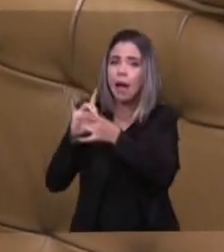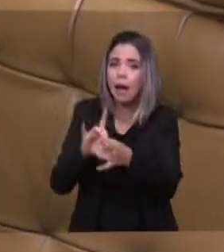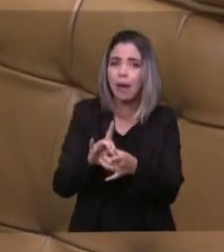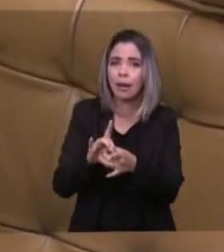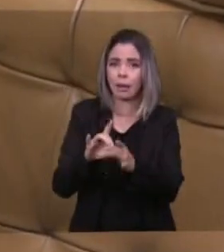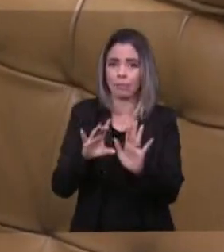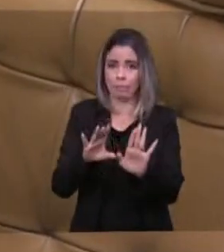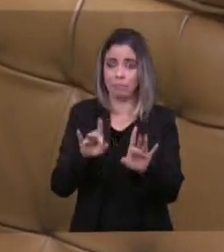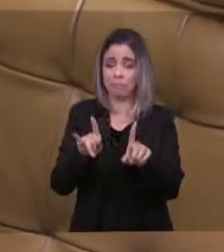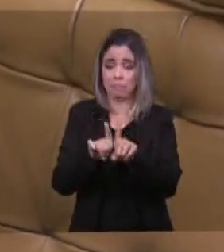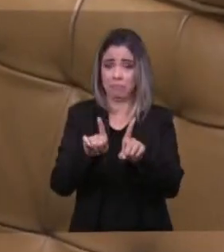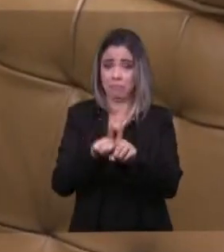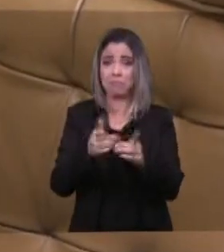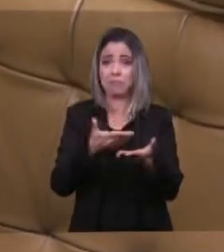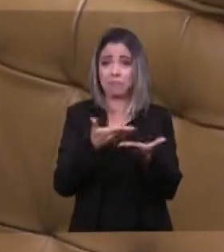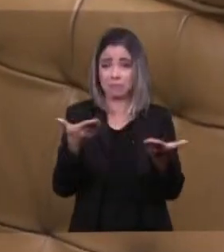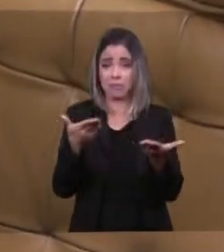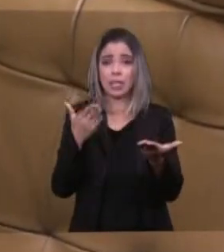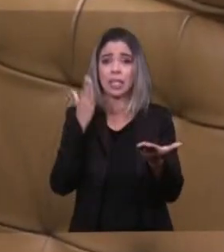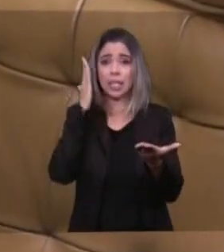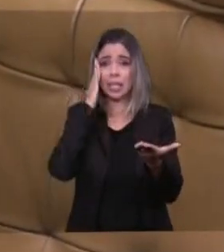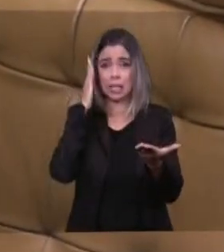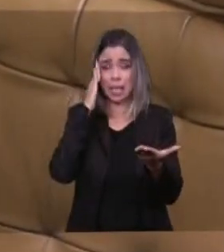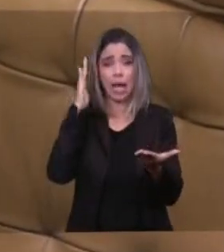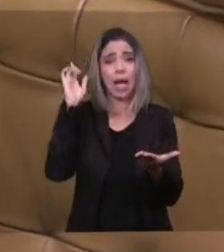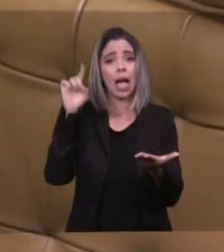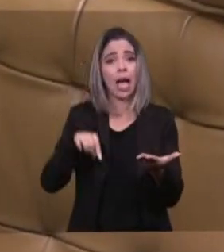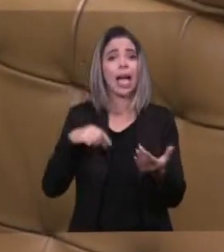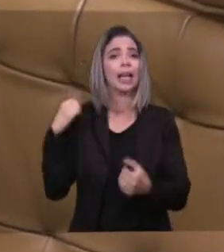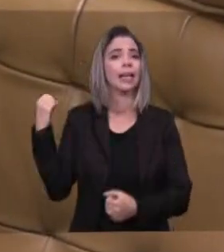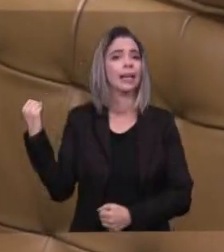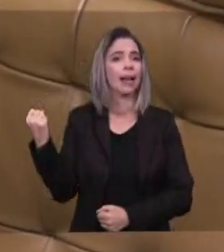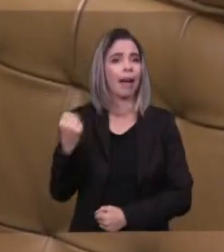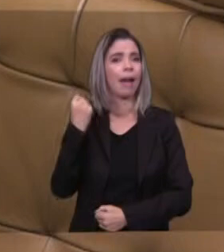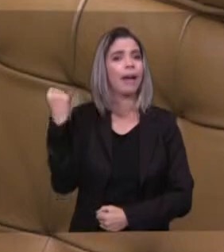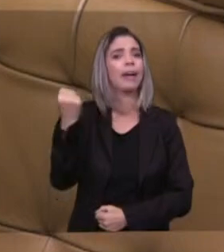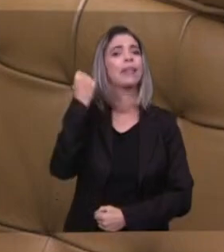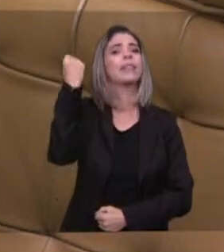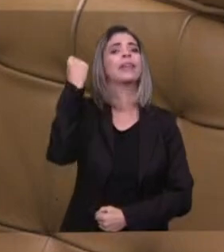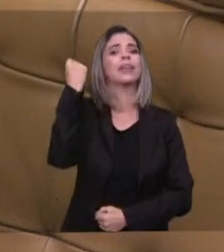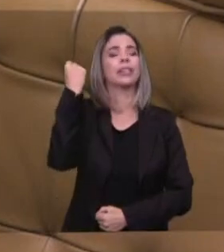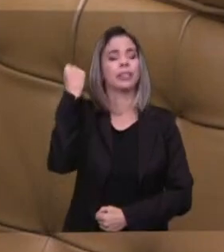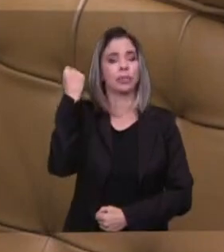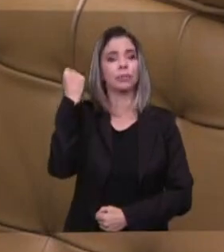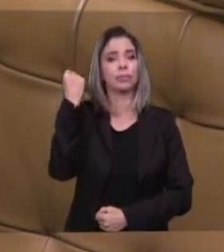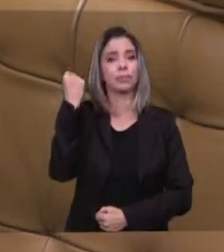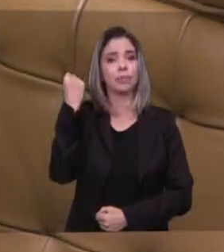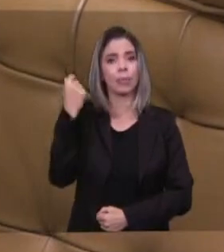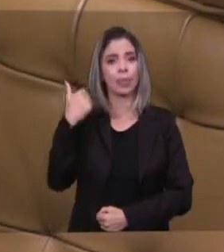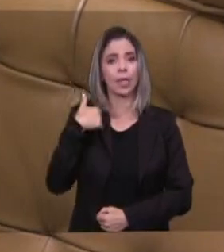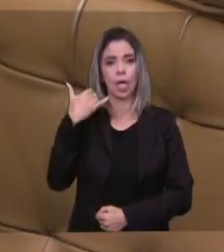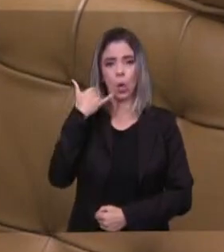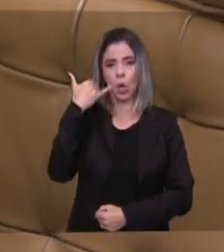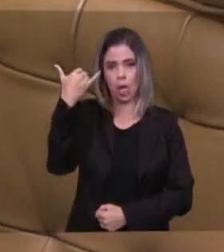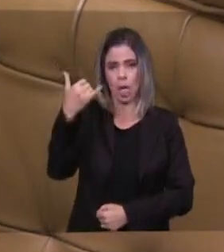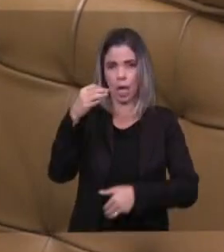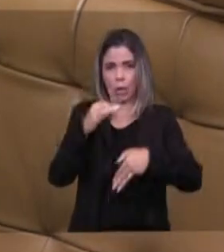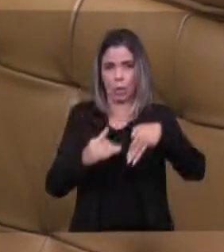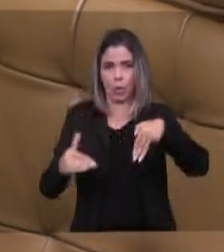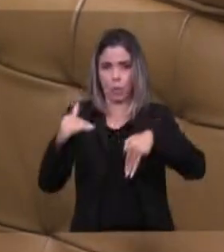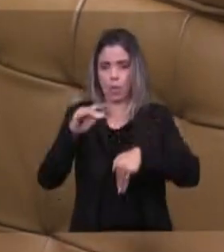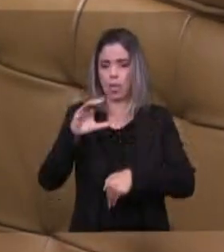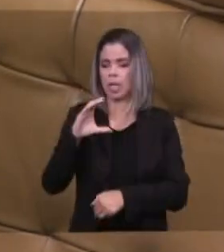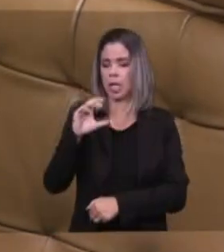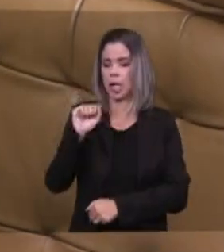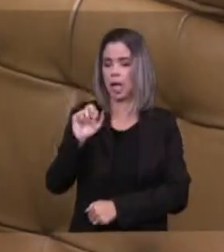saibam que tudo isso é muito grave. Ele disse, liguei para o ministro Cardoso,